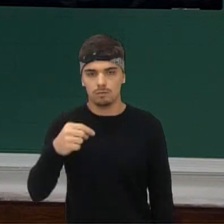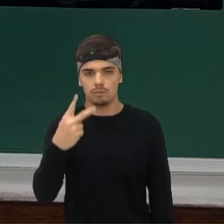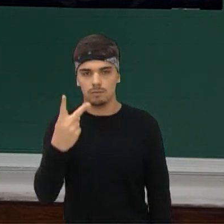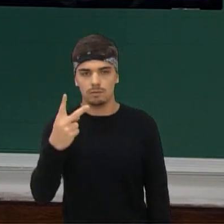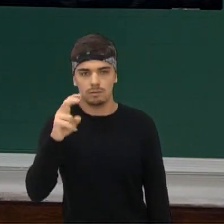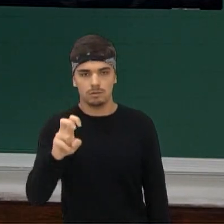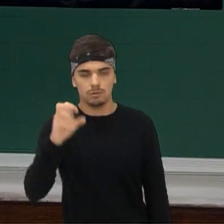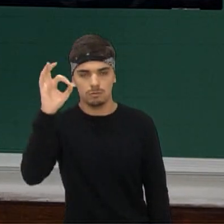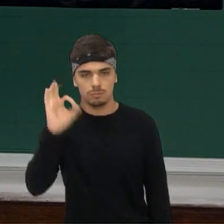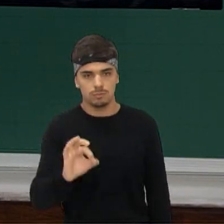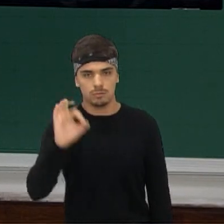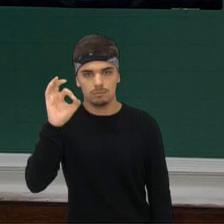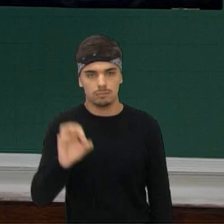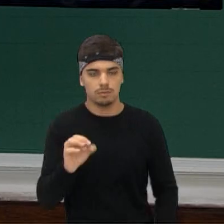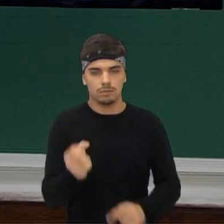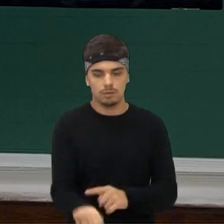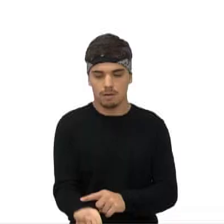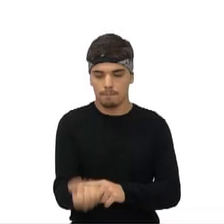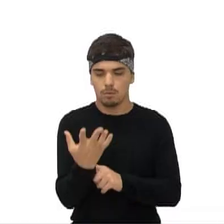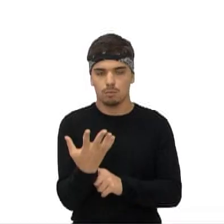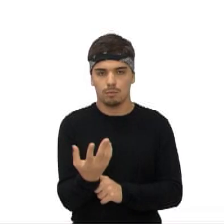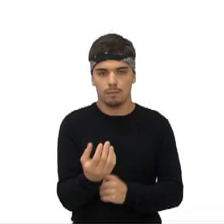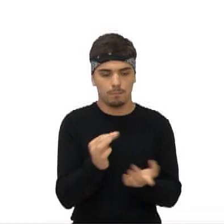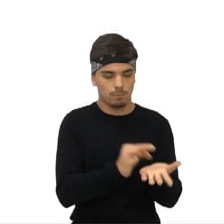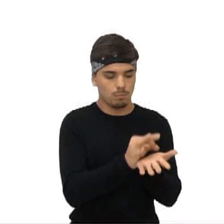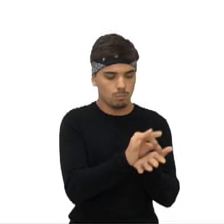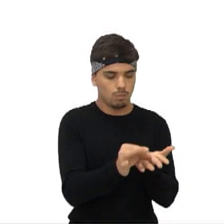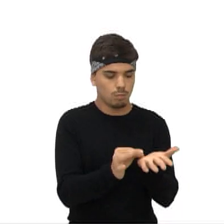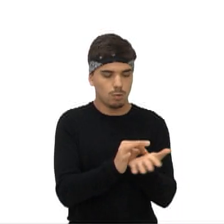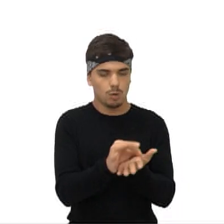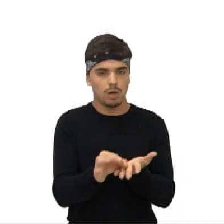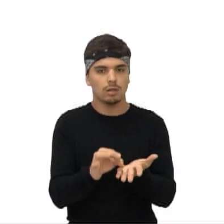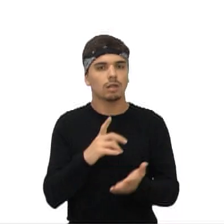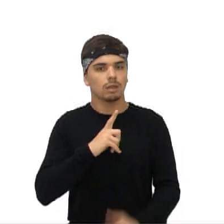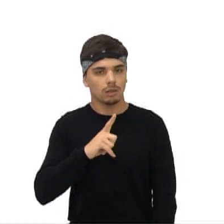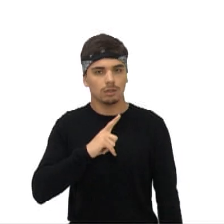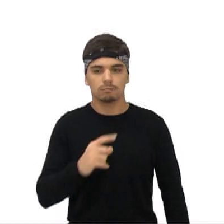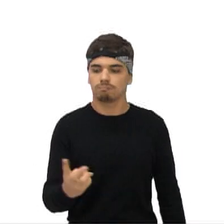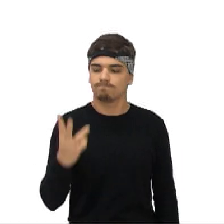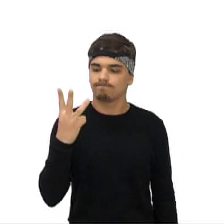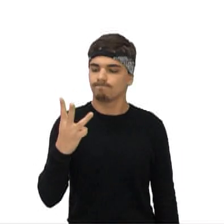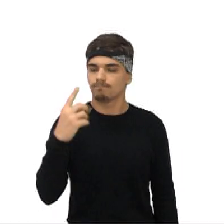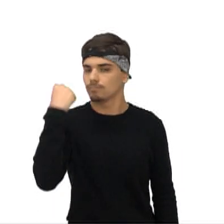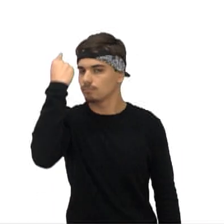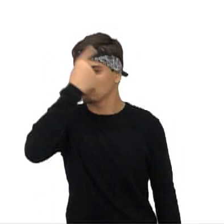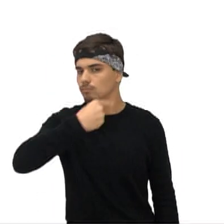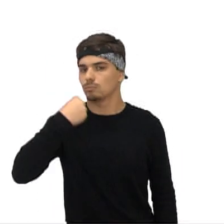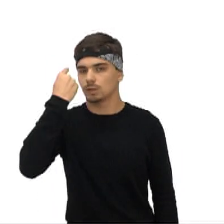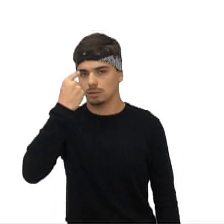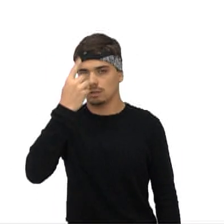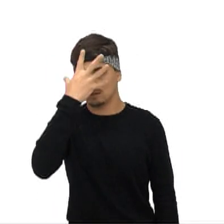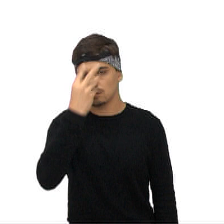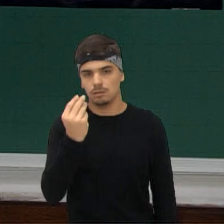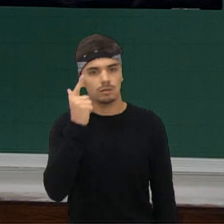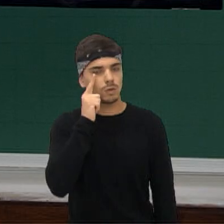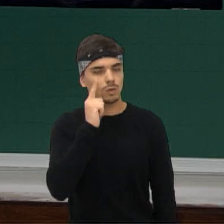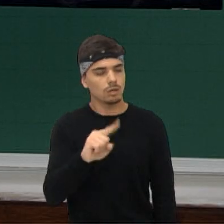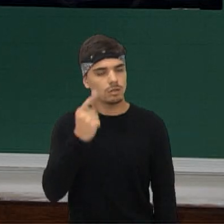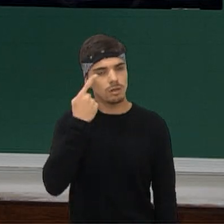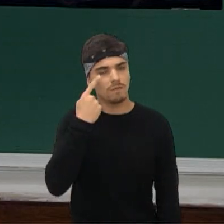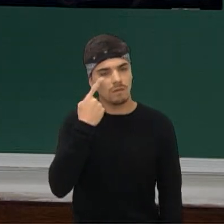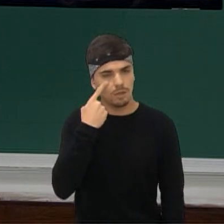31,25% que neste lançamento dessa moeda saia 3 caras. Né? Então, se veja